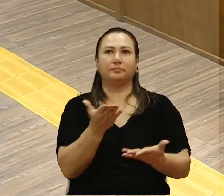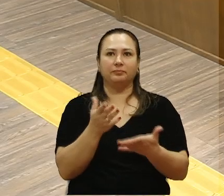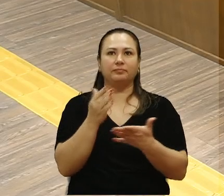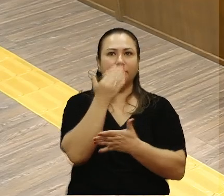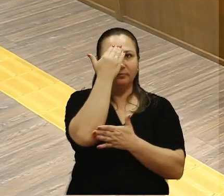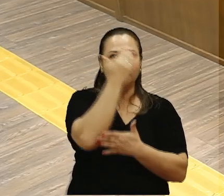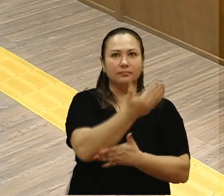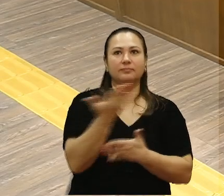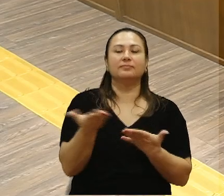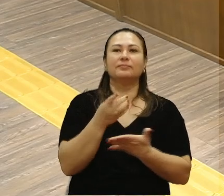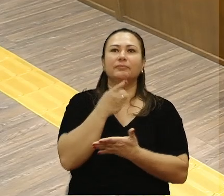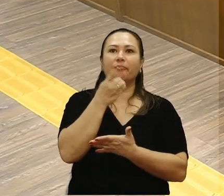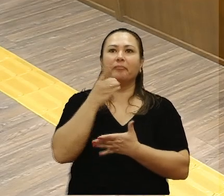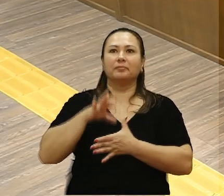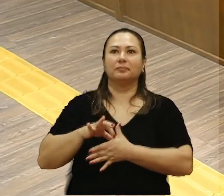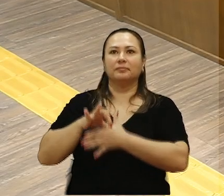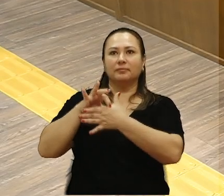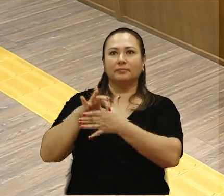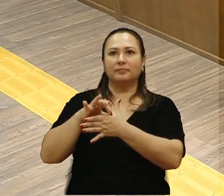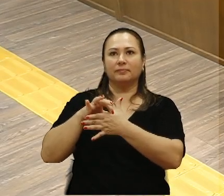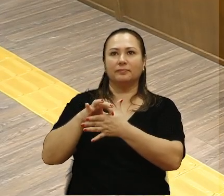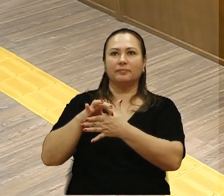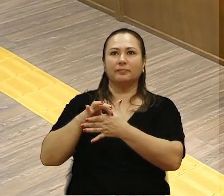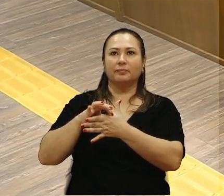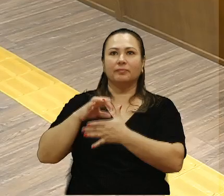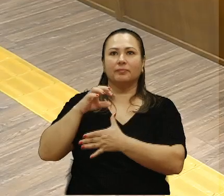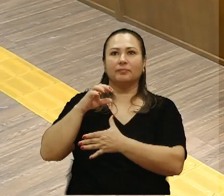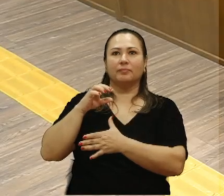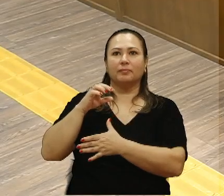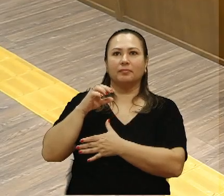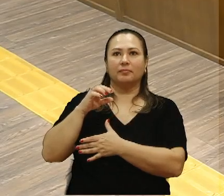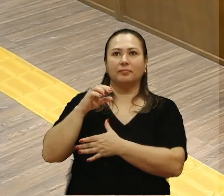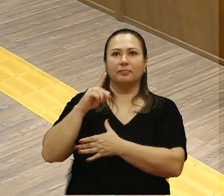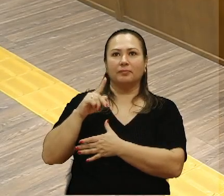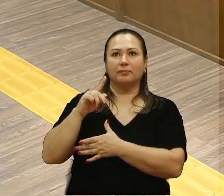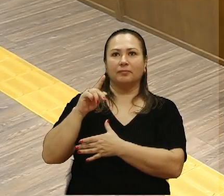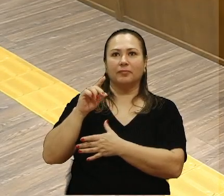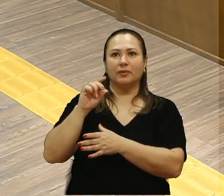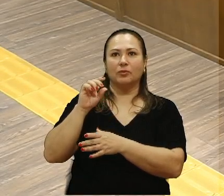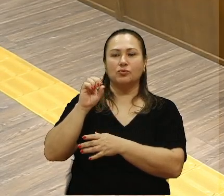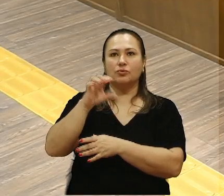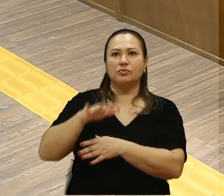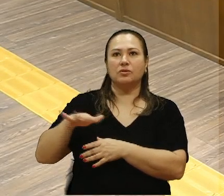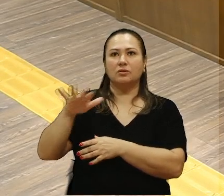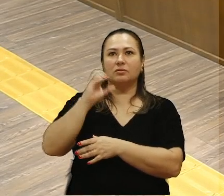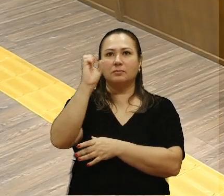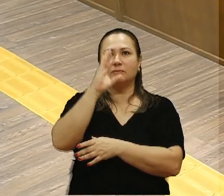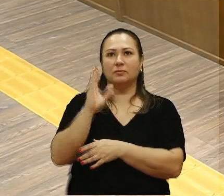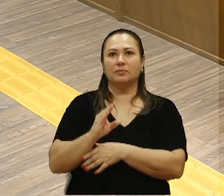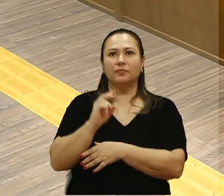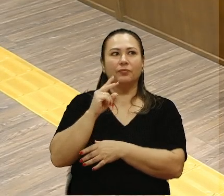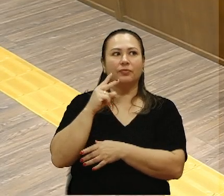Em declaração de líder, a bancada do Partido Socialista Brasileiro, vereador José